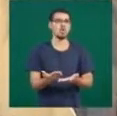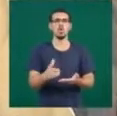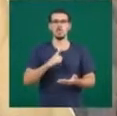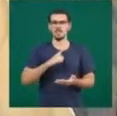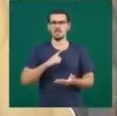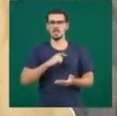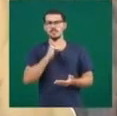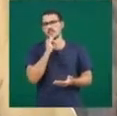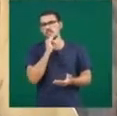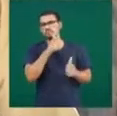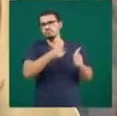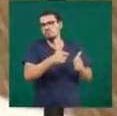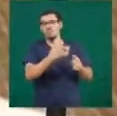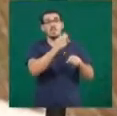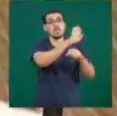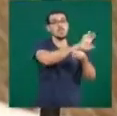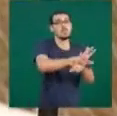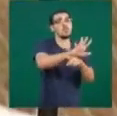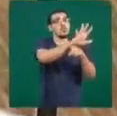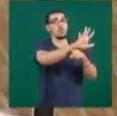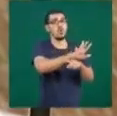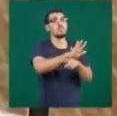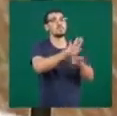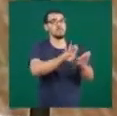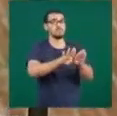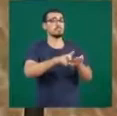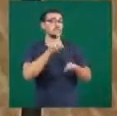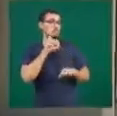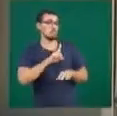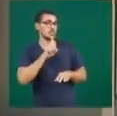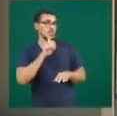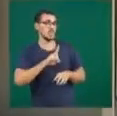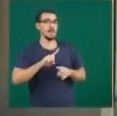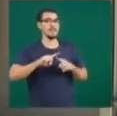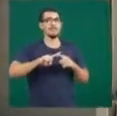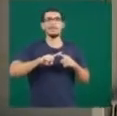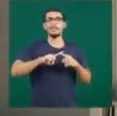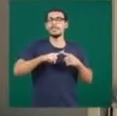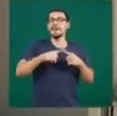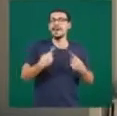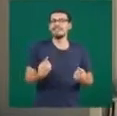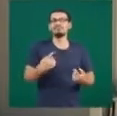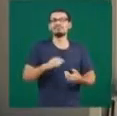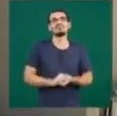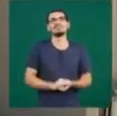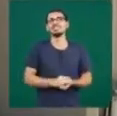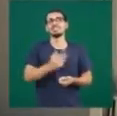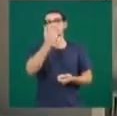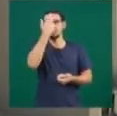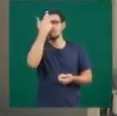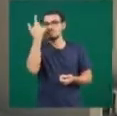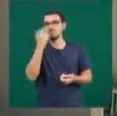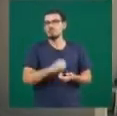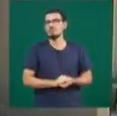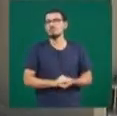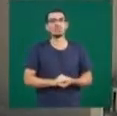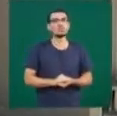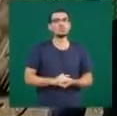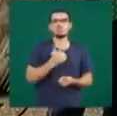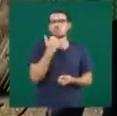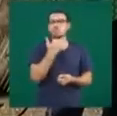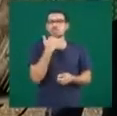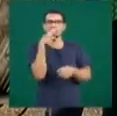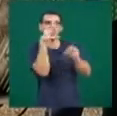na Europa, nos Estados Unidos, mas que não é acessível a nenhum